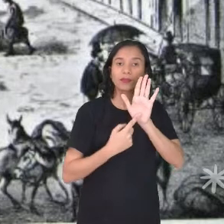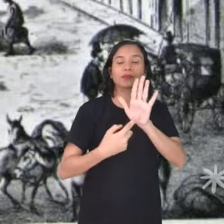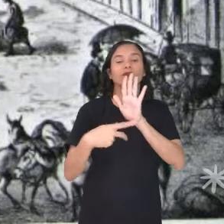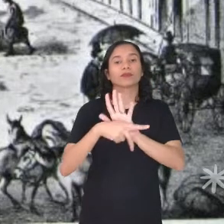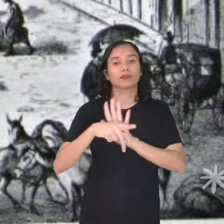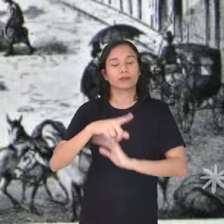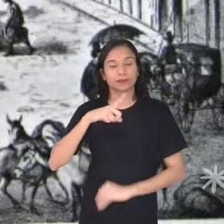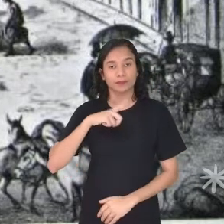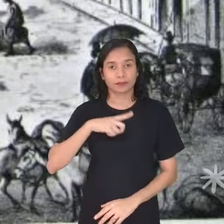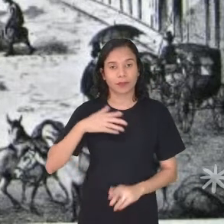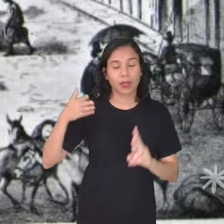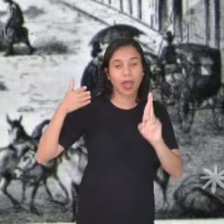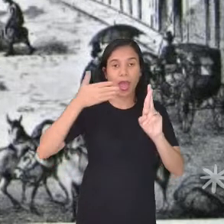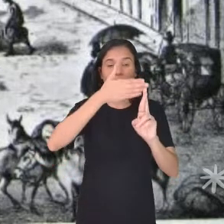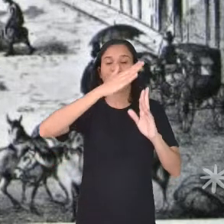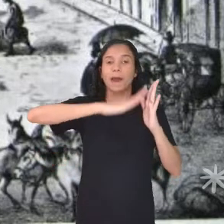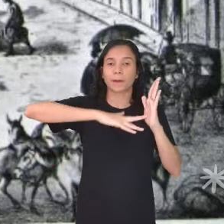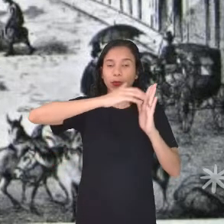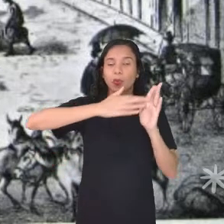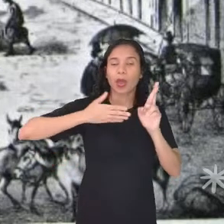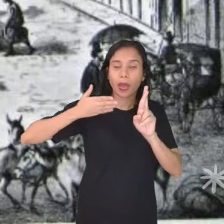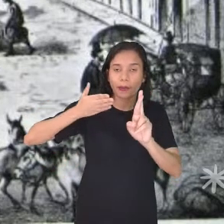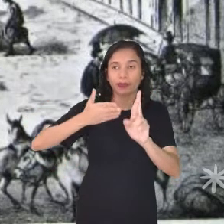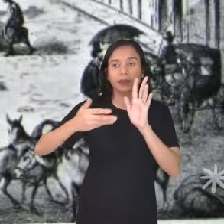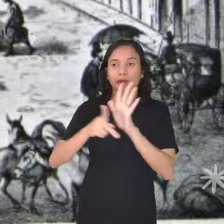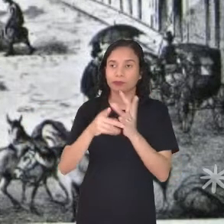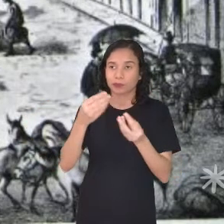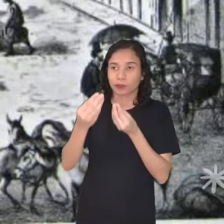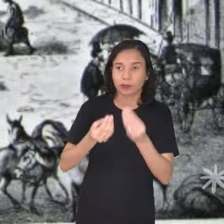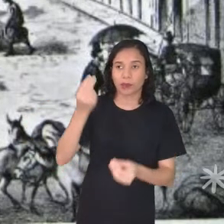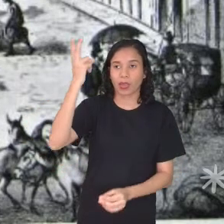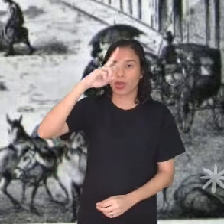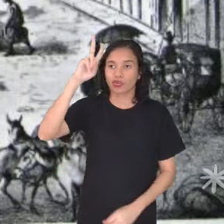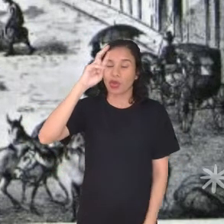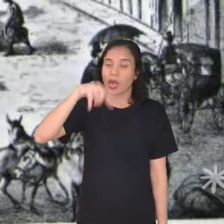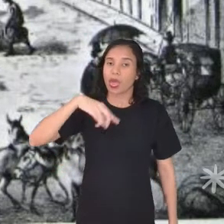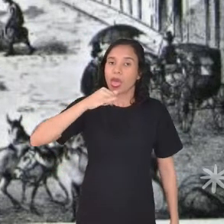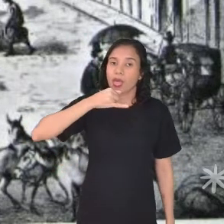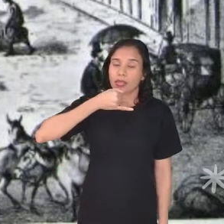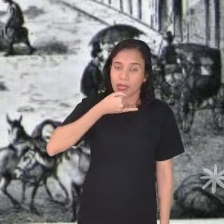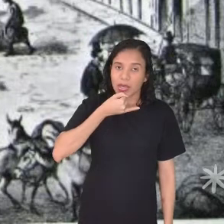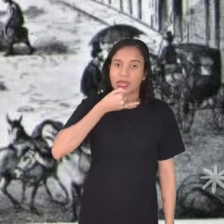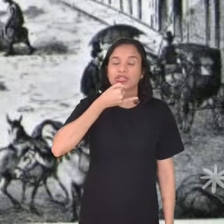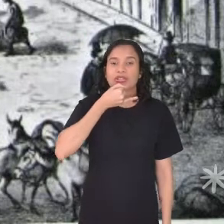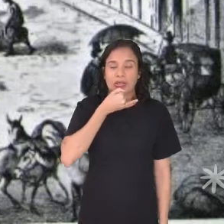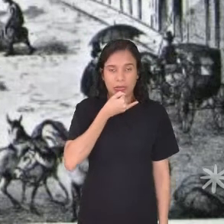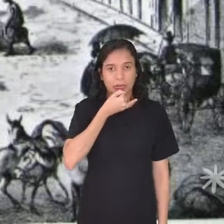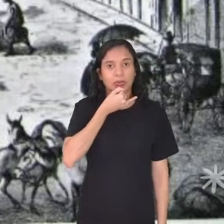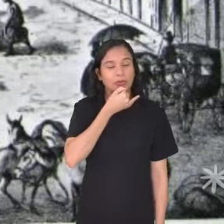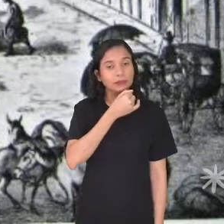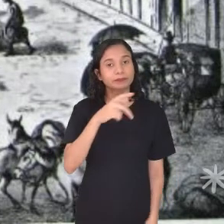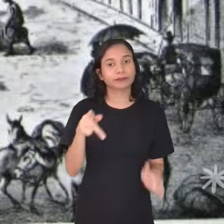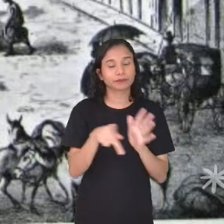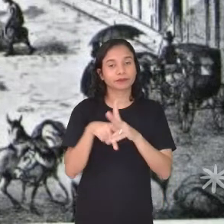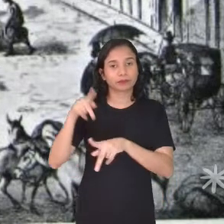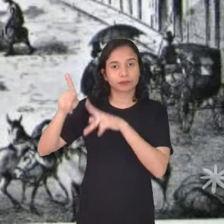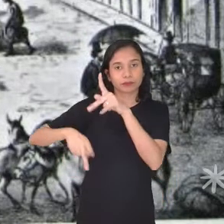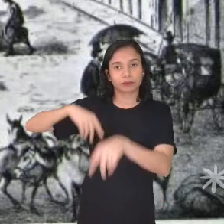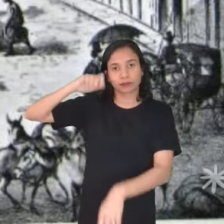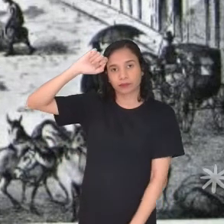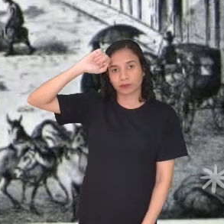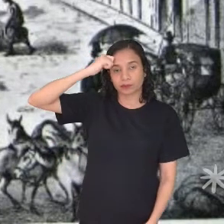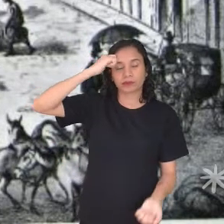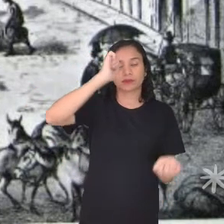essa referência toda. E essa história triste, né? Infelizmente, aí, desses povos que